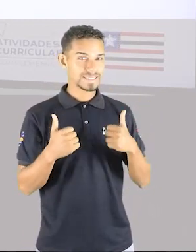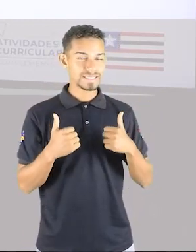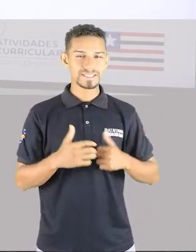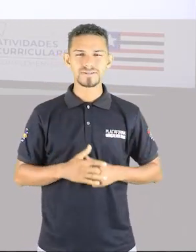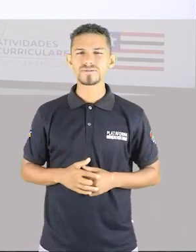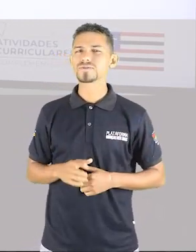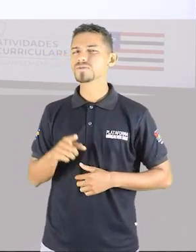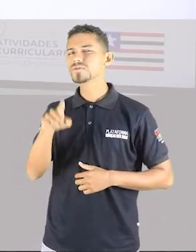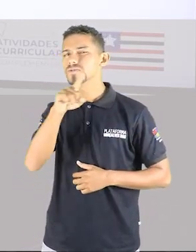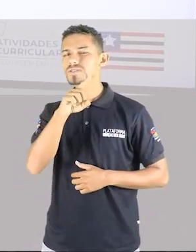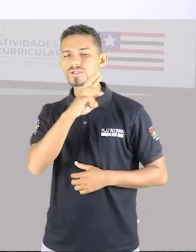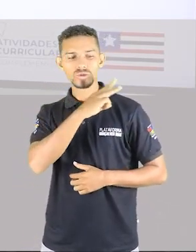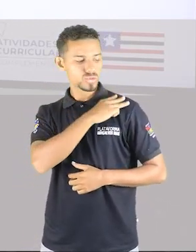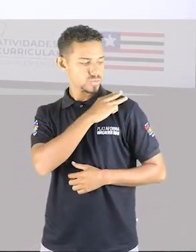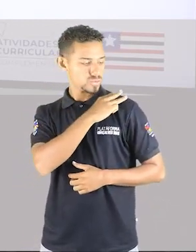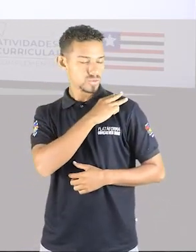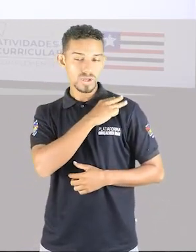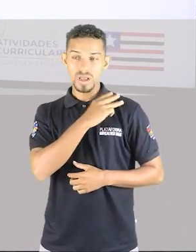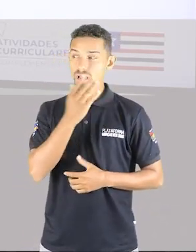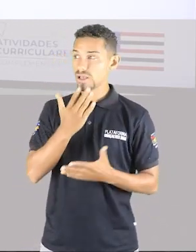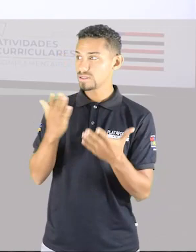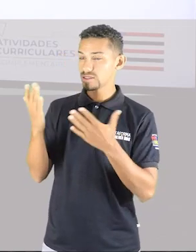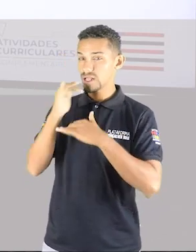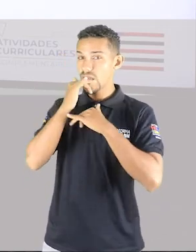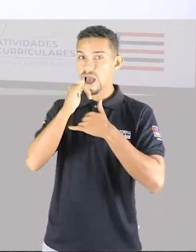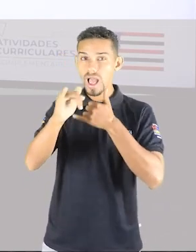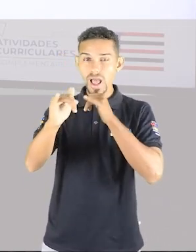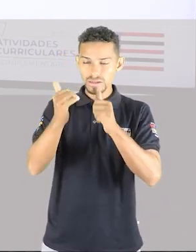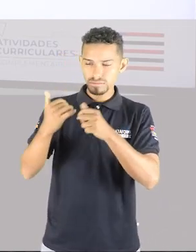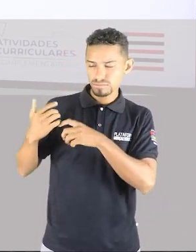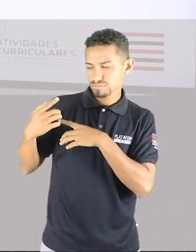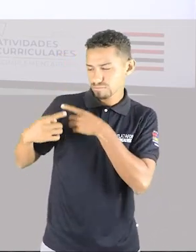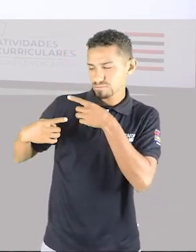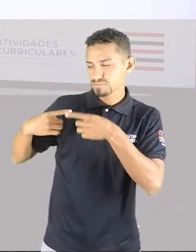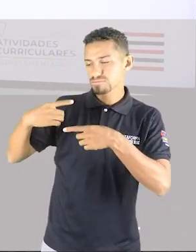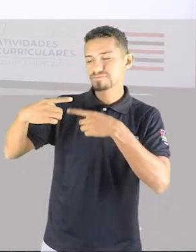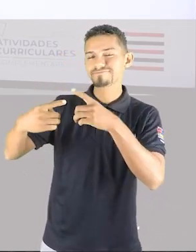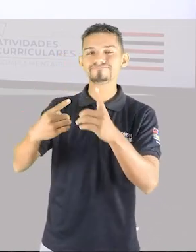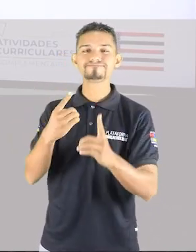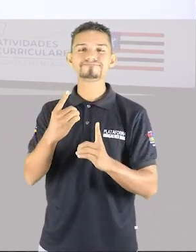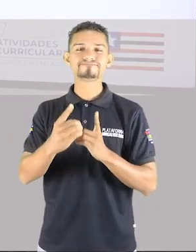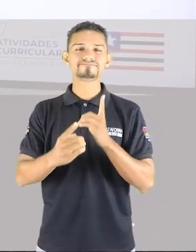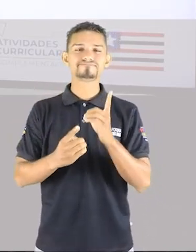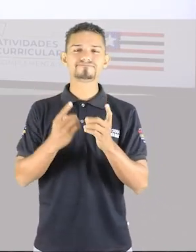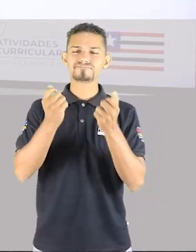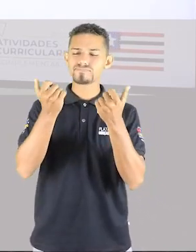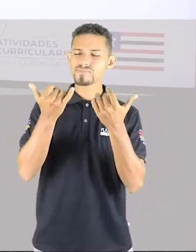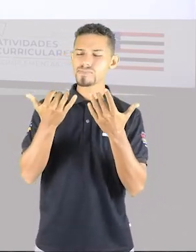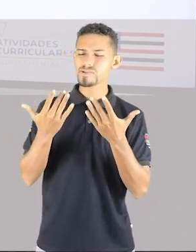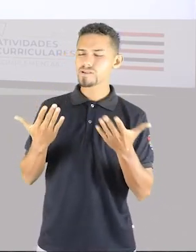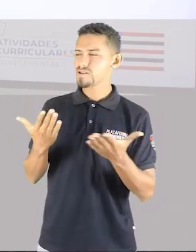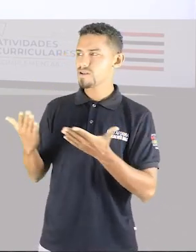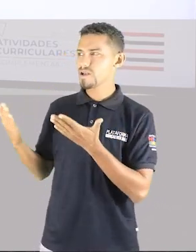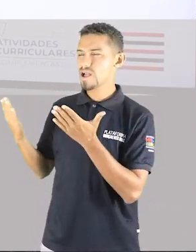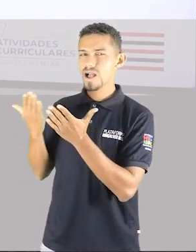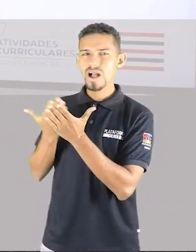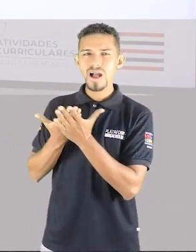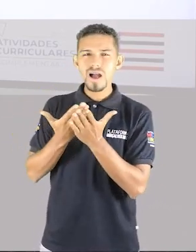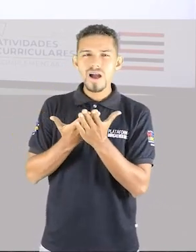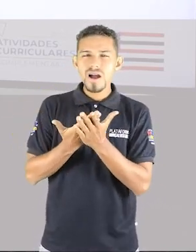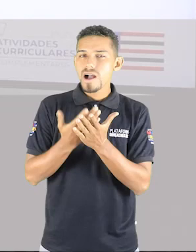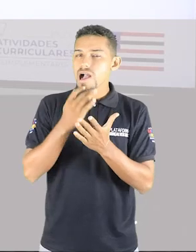Mais uma aula de eletrodinâmica nessa aula vamos abordar